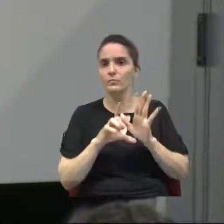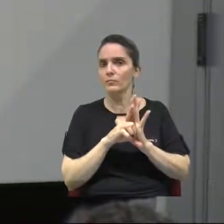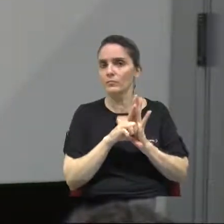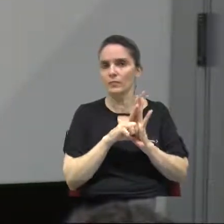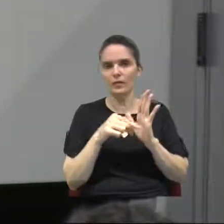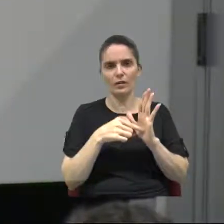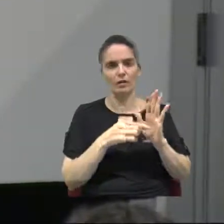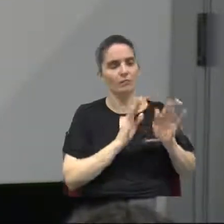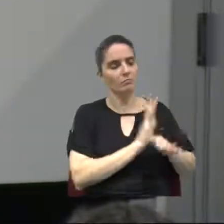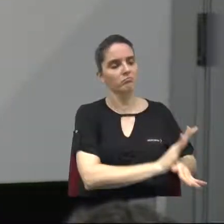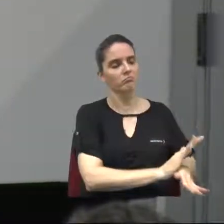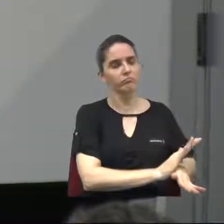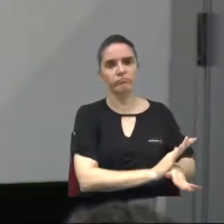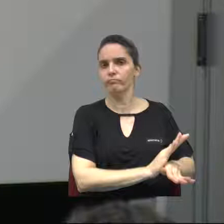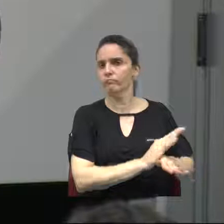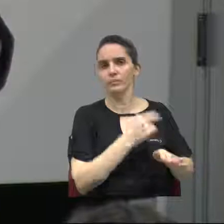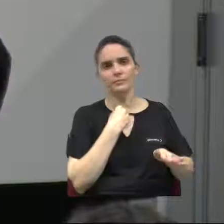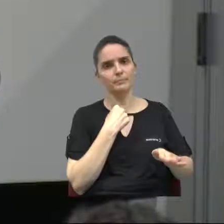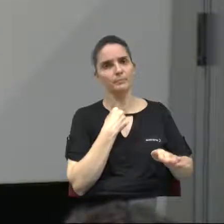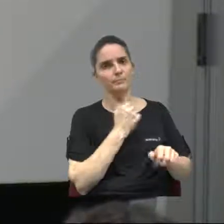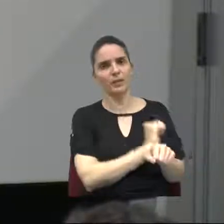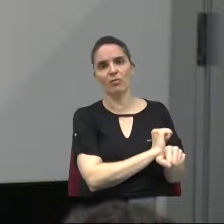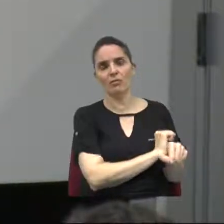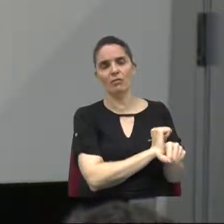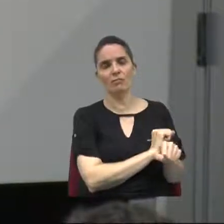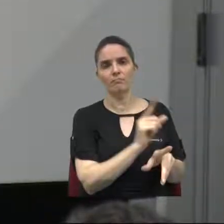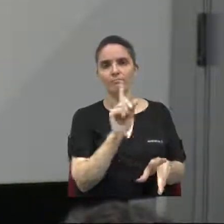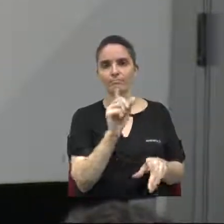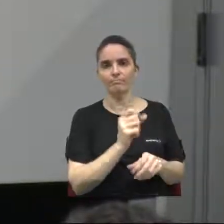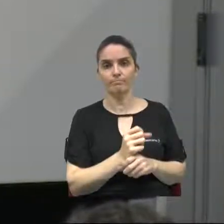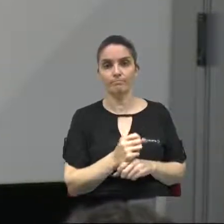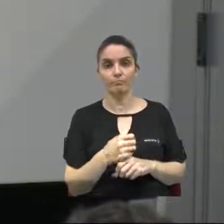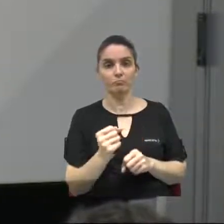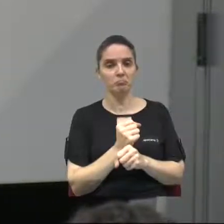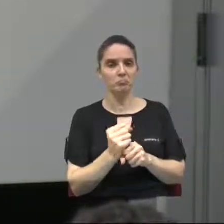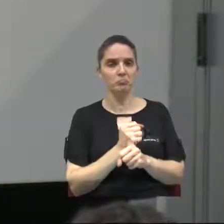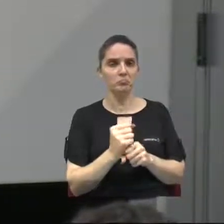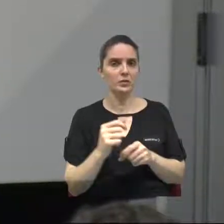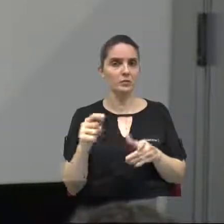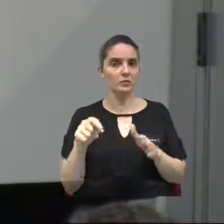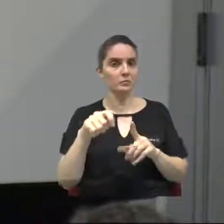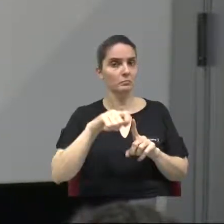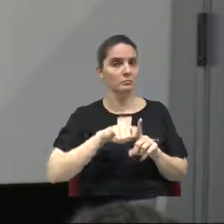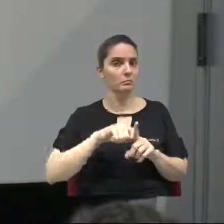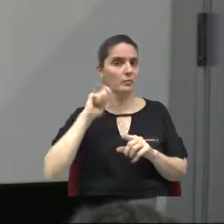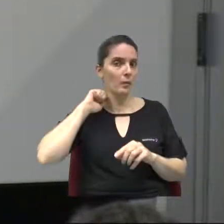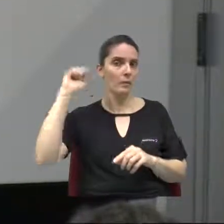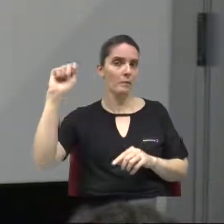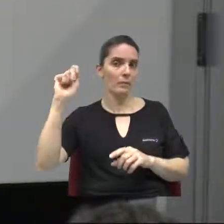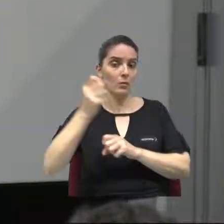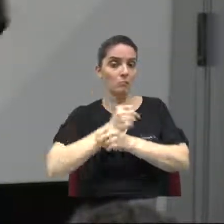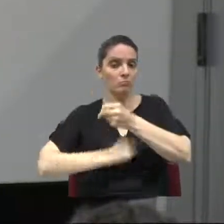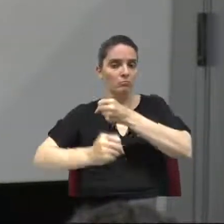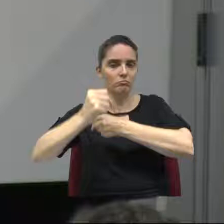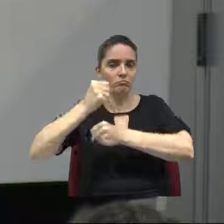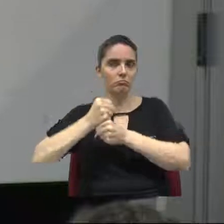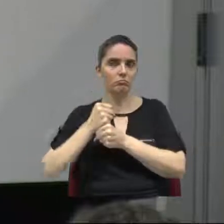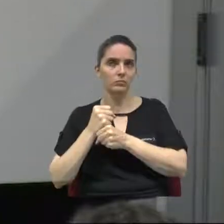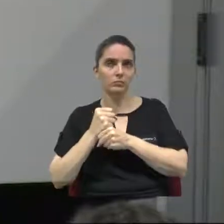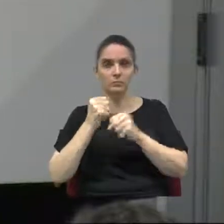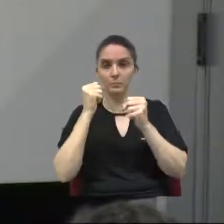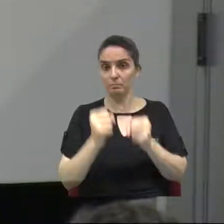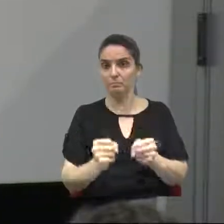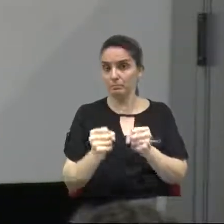parada. No primeiro momento, no primeiro ano, que podia ser em abril do ano passado, podia reunir